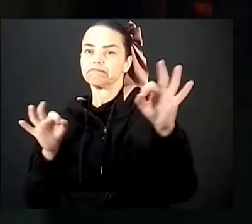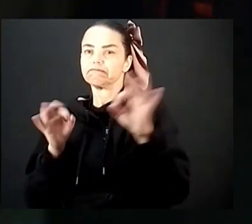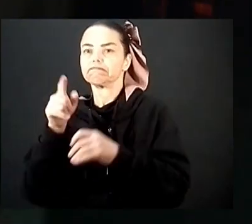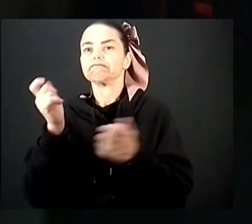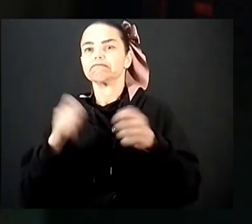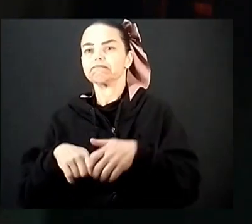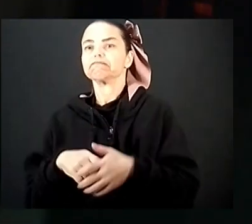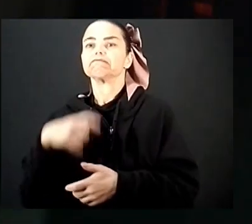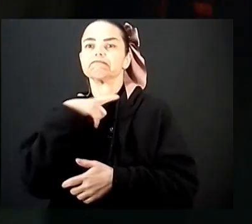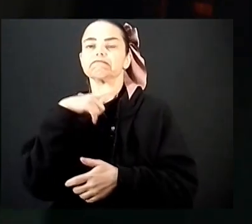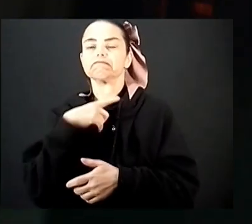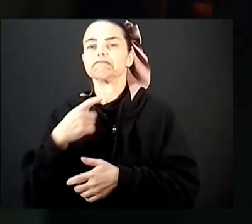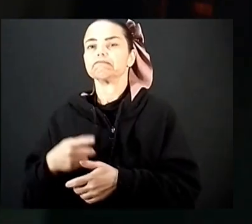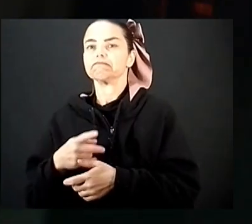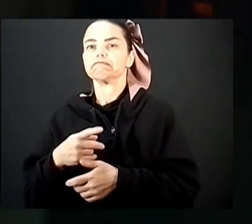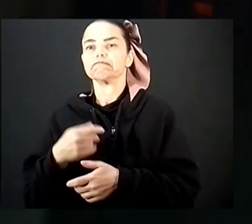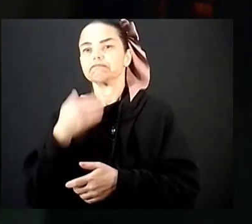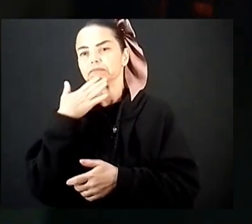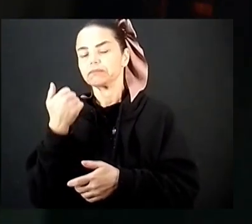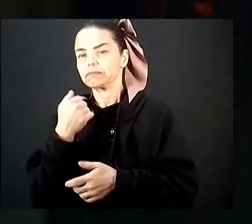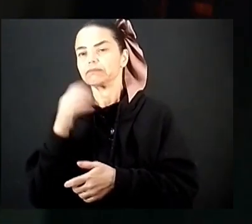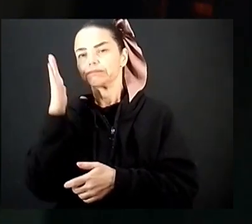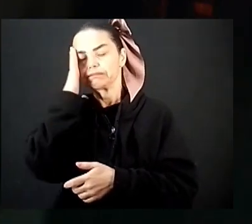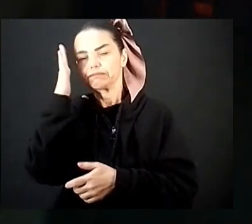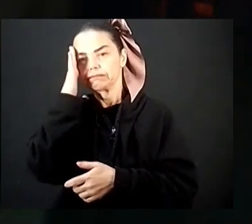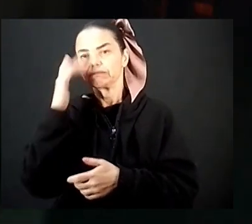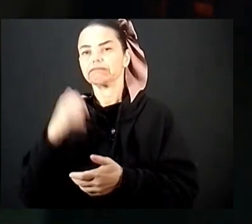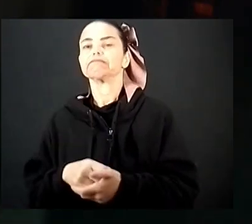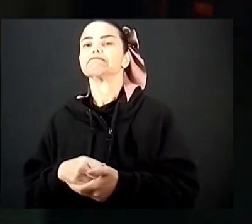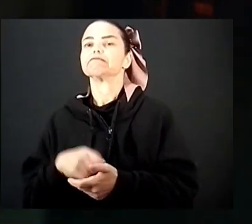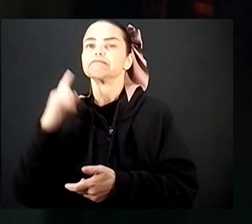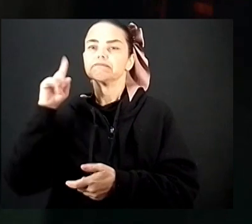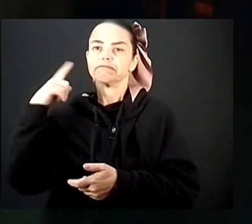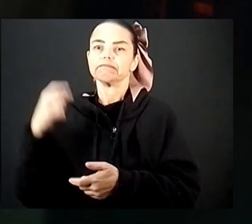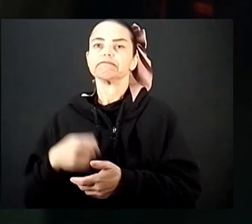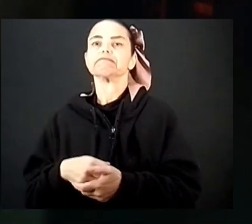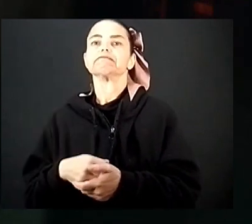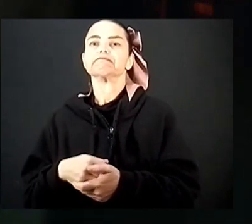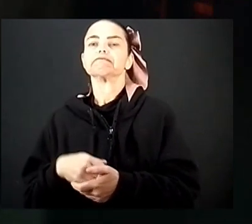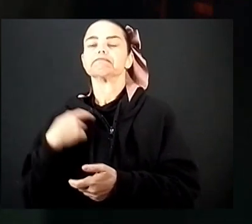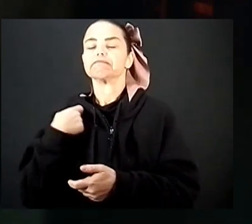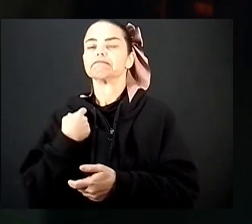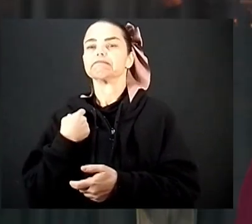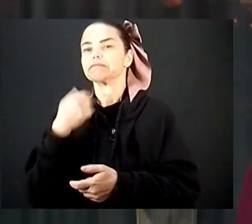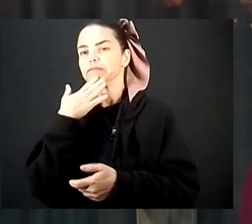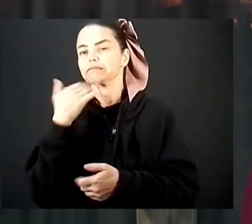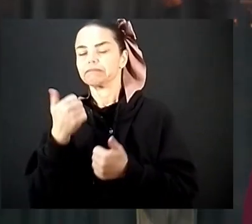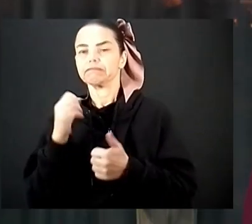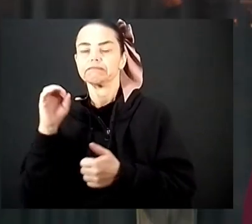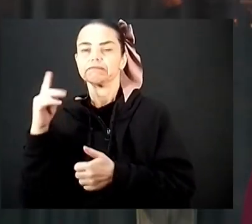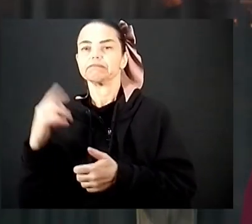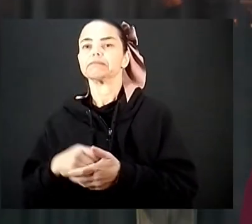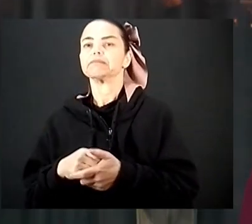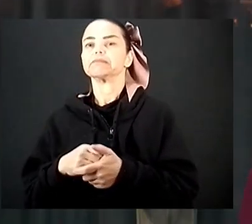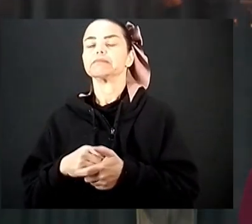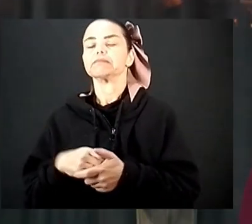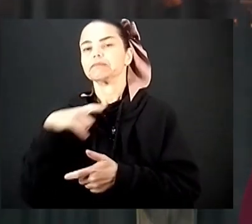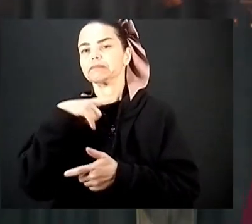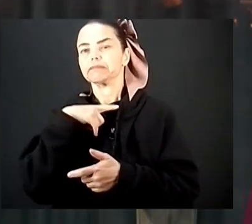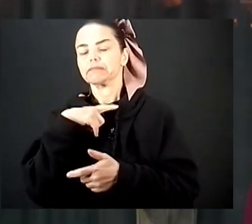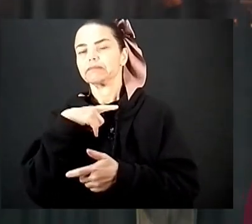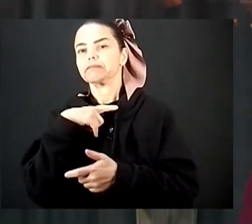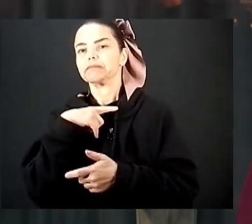ter uma visão ampliada, um entendimento, e aí depois uma reaproximação. É isso, né? É isso. E tem um fator